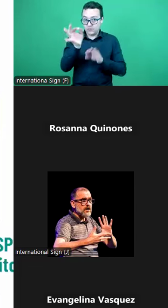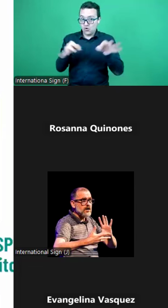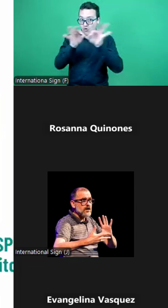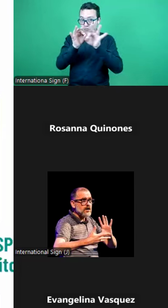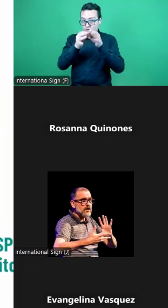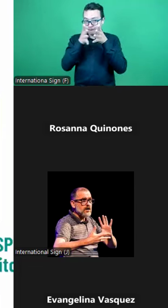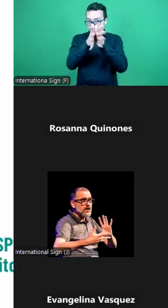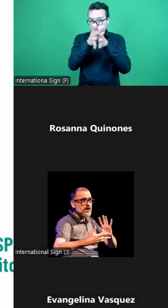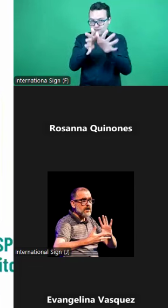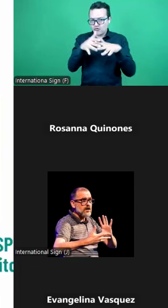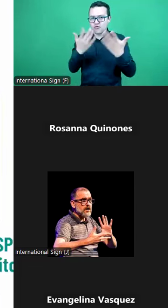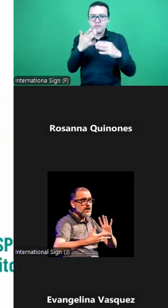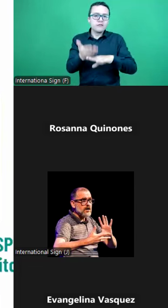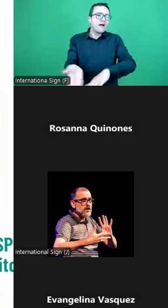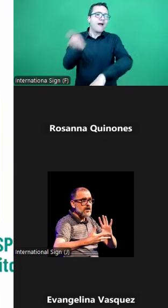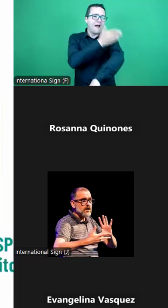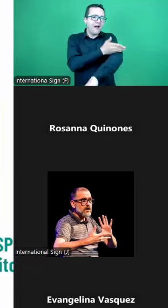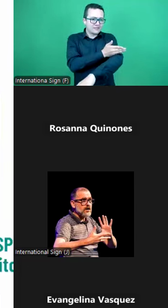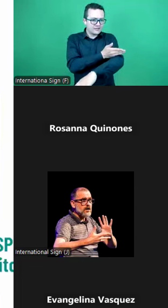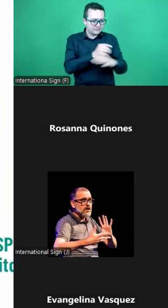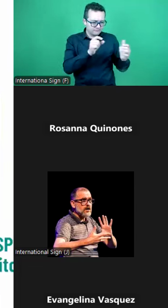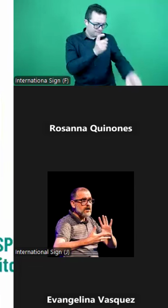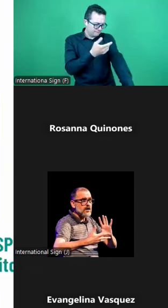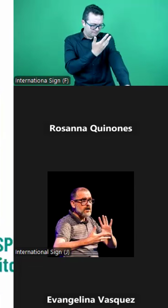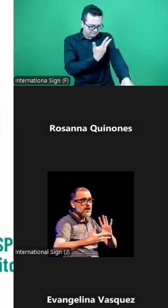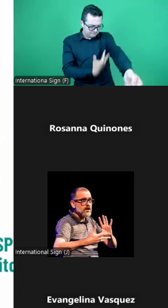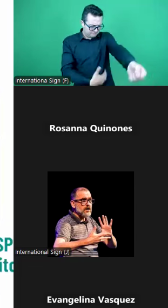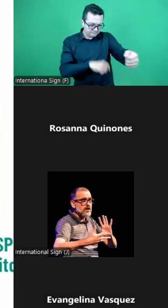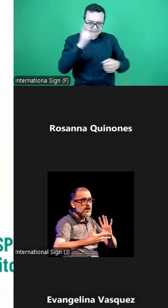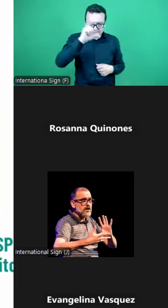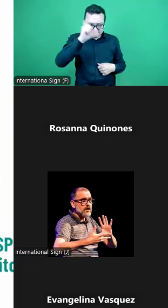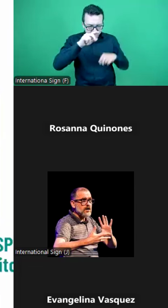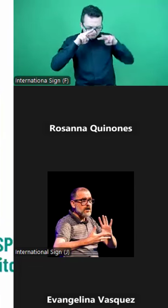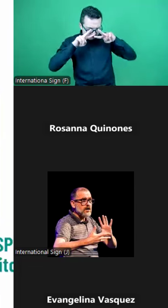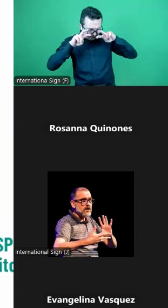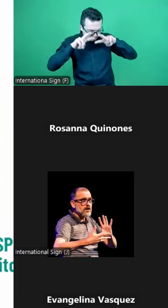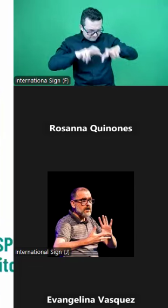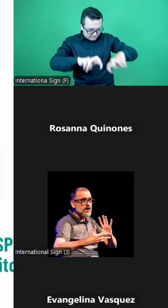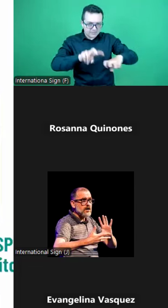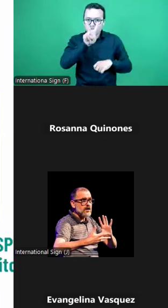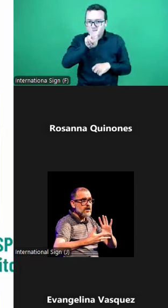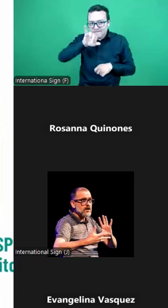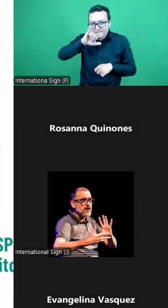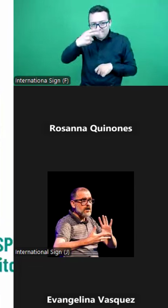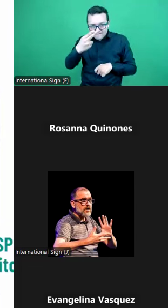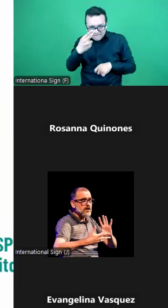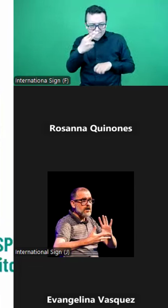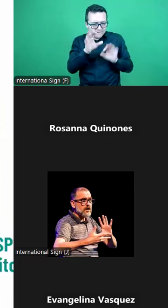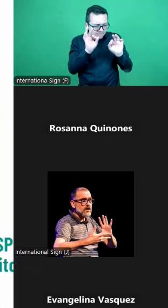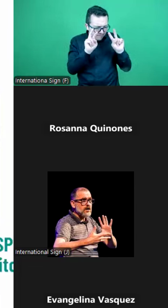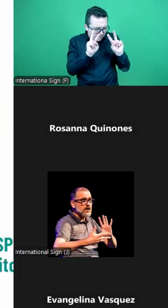falar sobre como era a determinação de carga viral no Equador até o